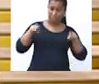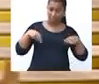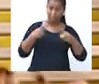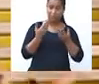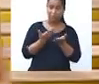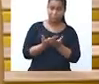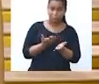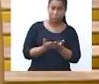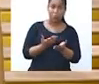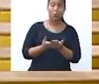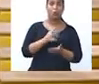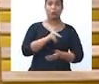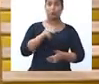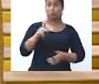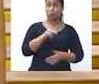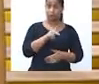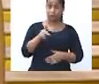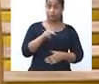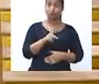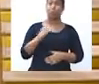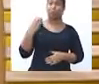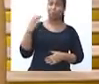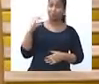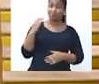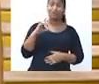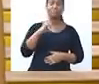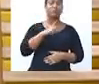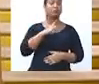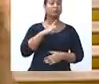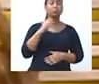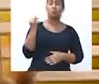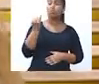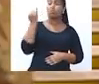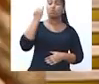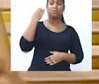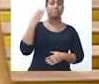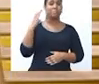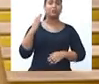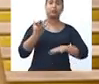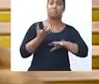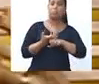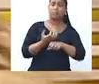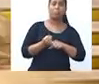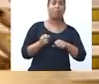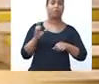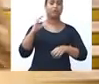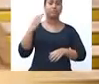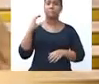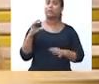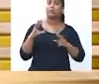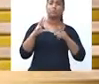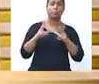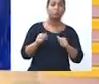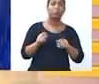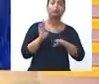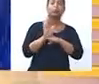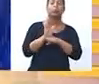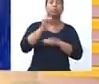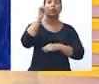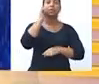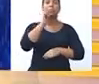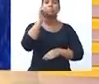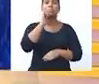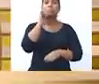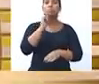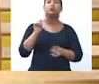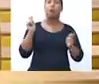professora e os professores de ciência têm um papel fundamental, ciências matemáticas e tudo mais, de ajudar as meninas a